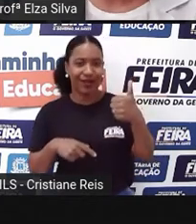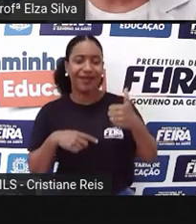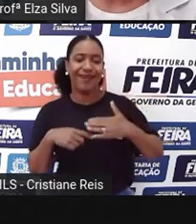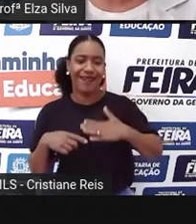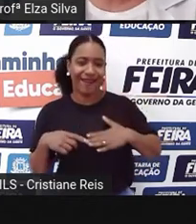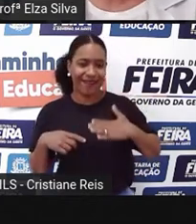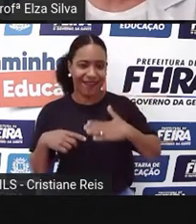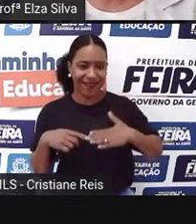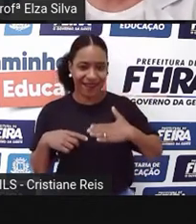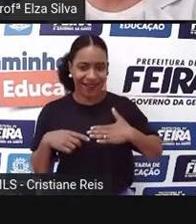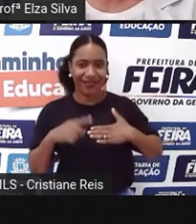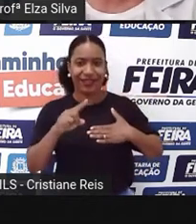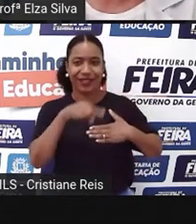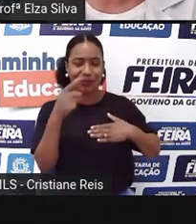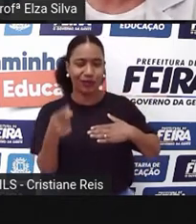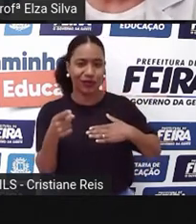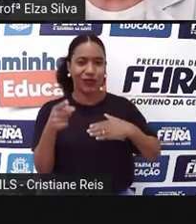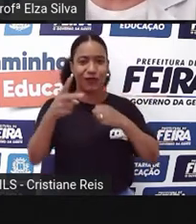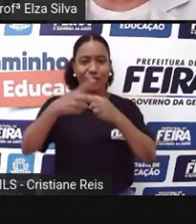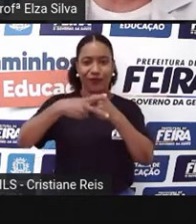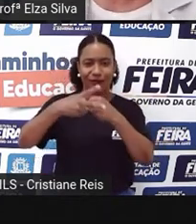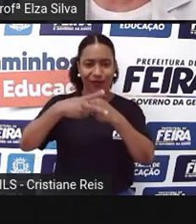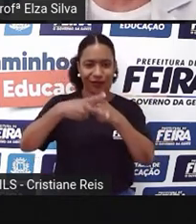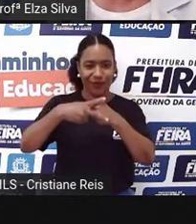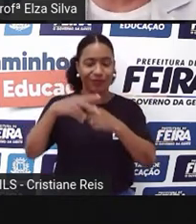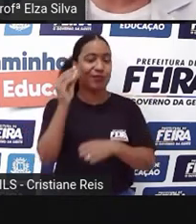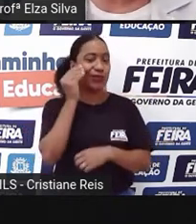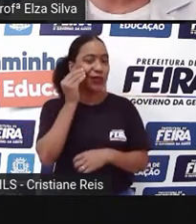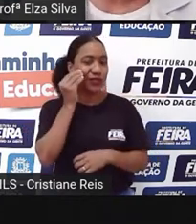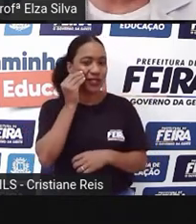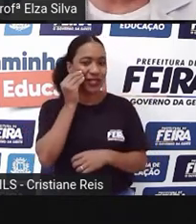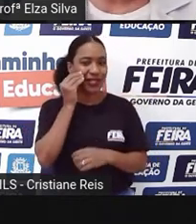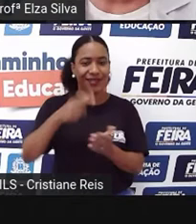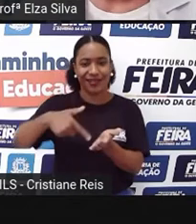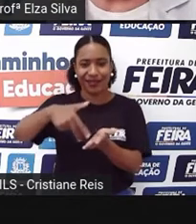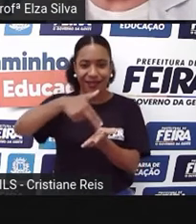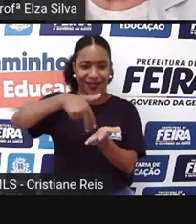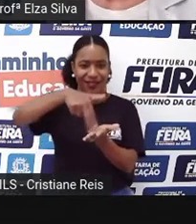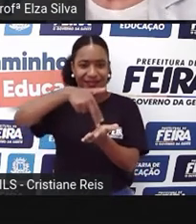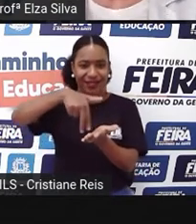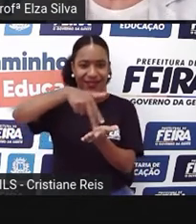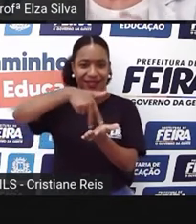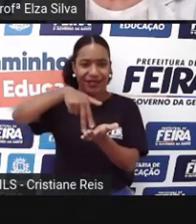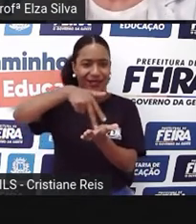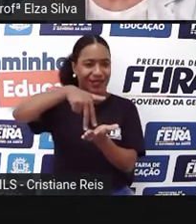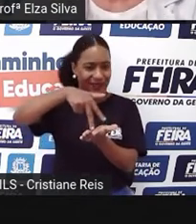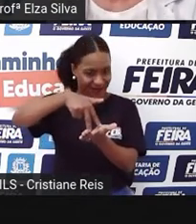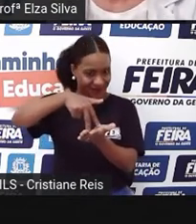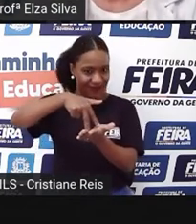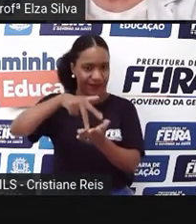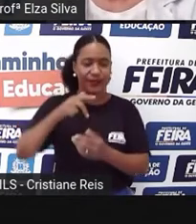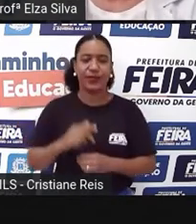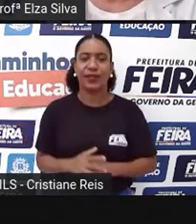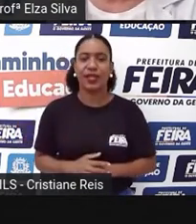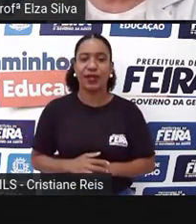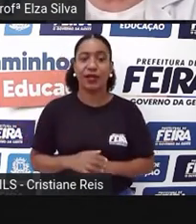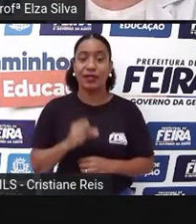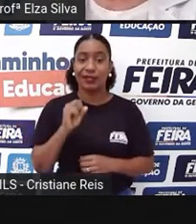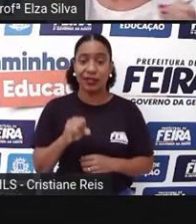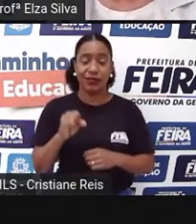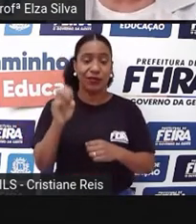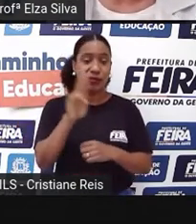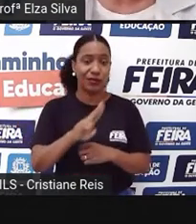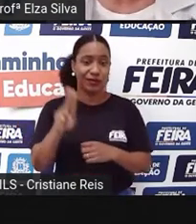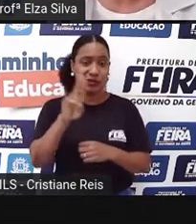ação. Neste caso, dance, a ação de dançar. Quando eu for utilizar um verbo